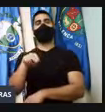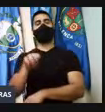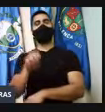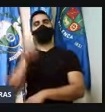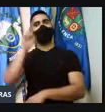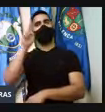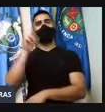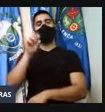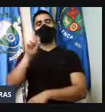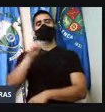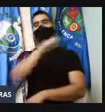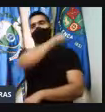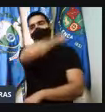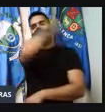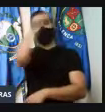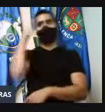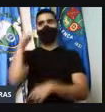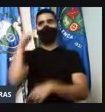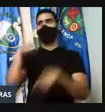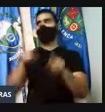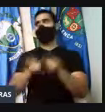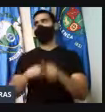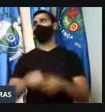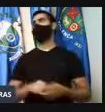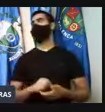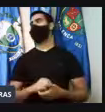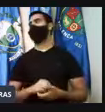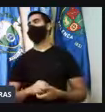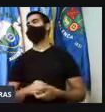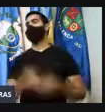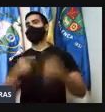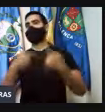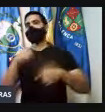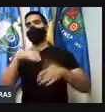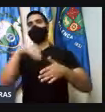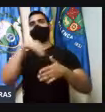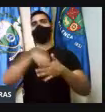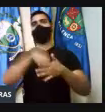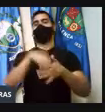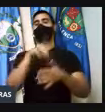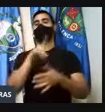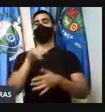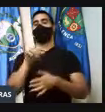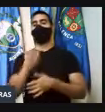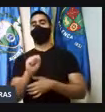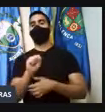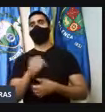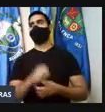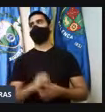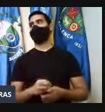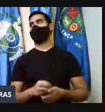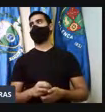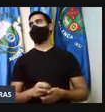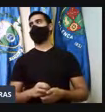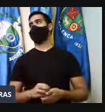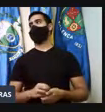UBS Santa Isabel do Rio Preto, dando ainda outras providências. Discussão única e votação no dia 8/12/2020.